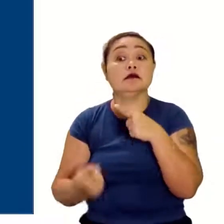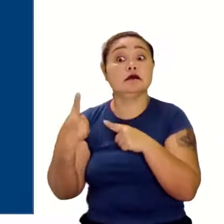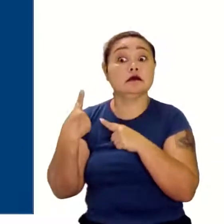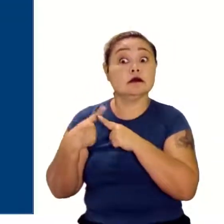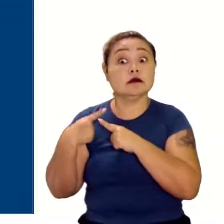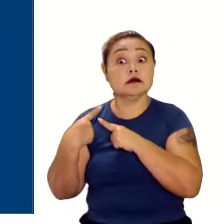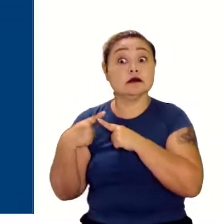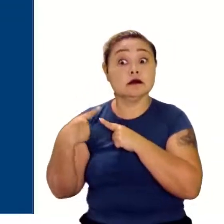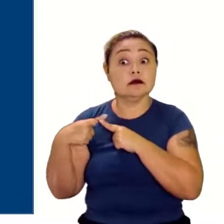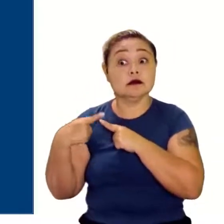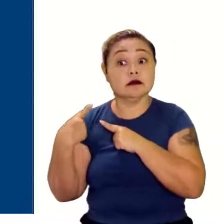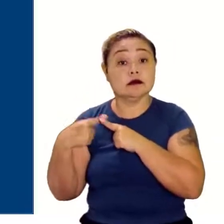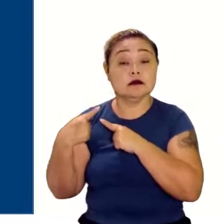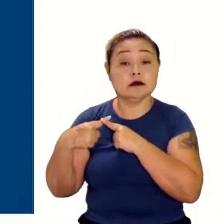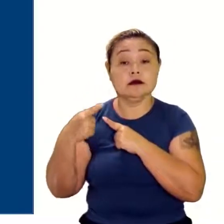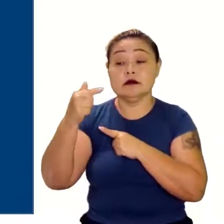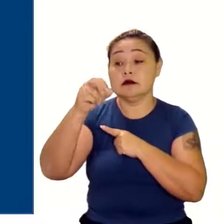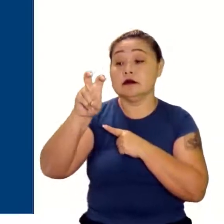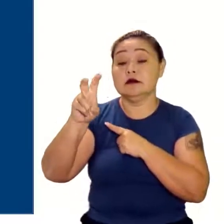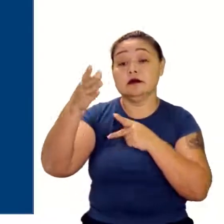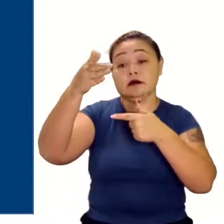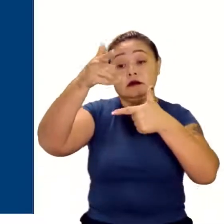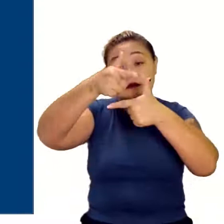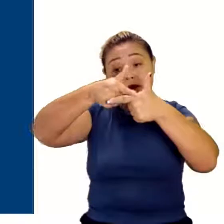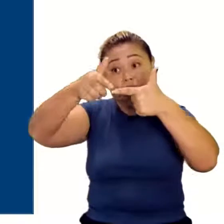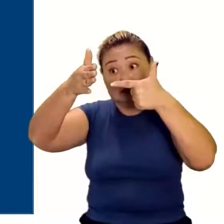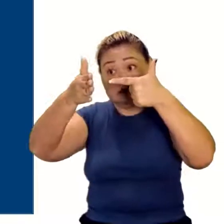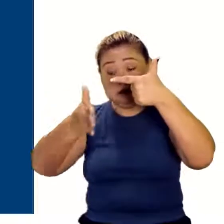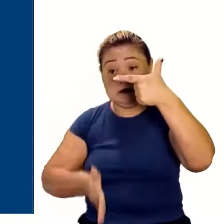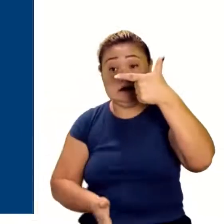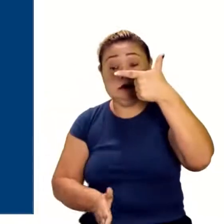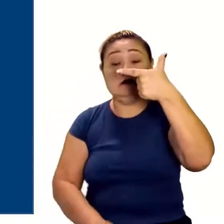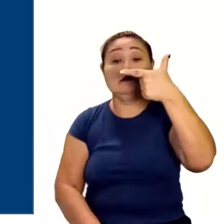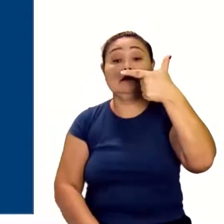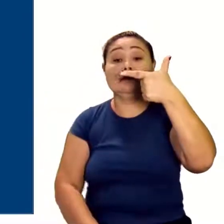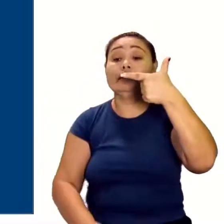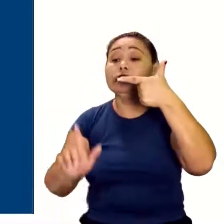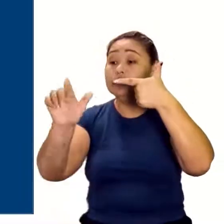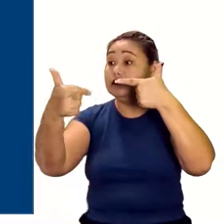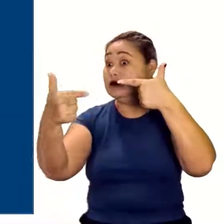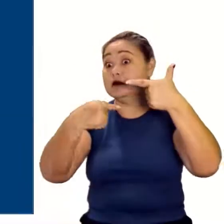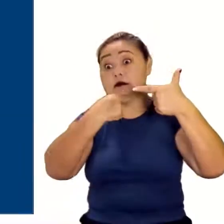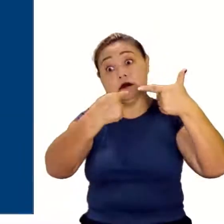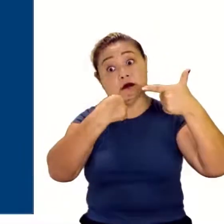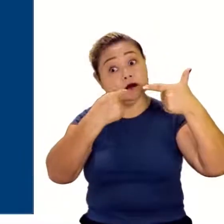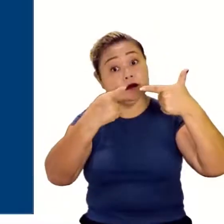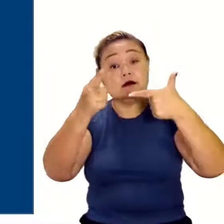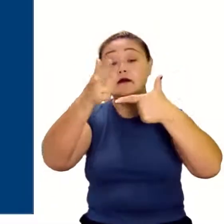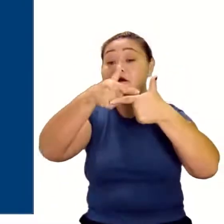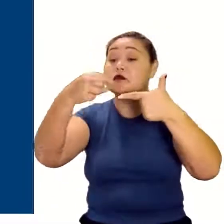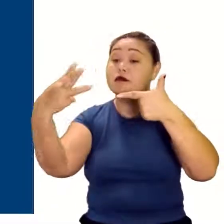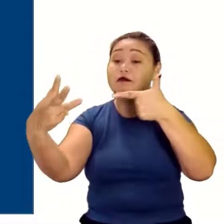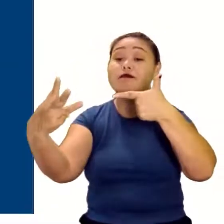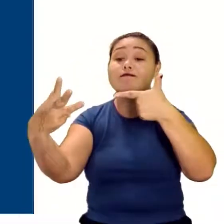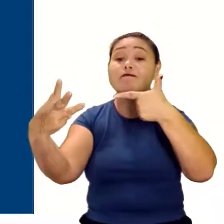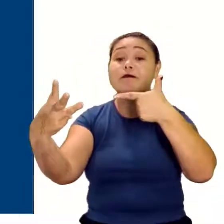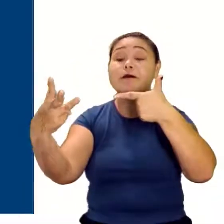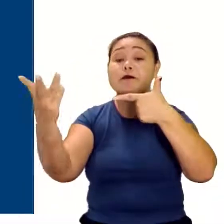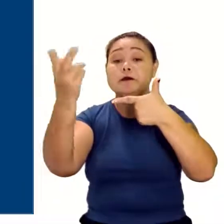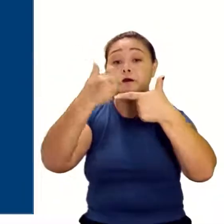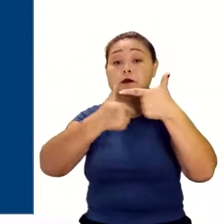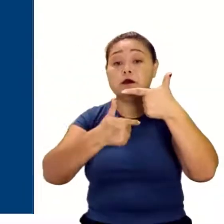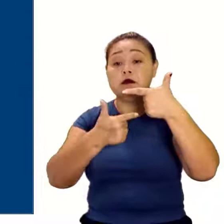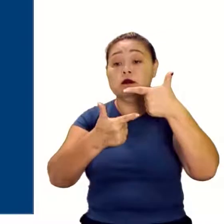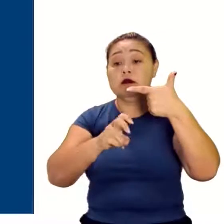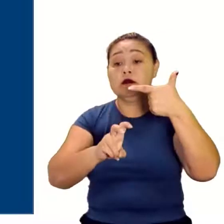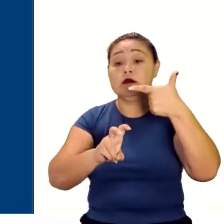que será? Bora ver. 75 a gente vai dividir. Fatorar, né? Dá por 2? Não, porque é ímpar. Dá por 3? Dá sim. Dá, e vai dar